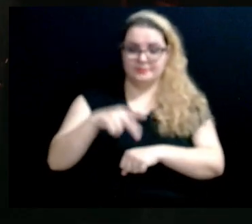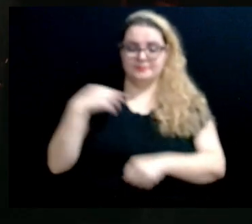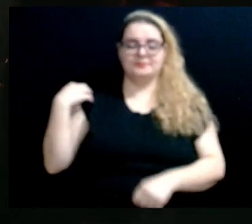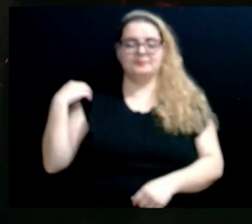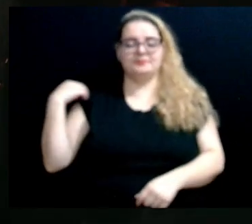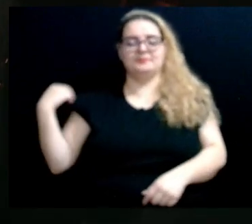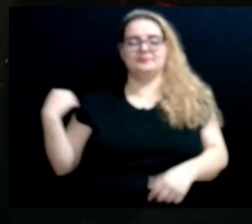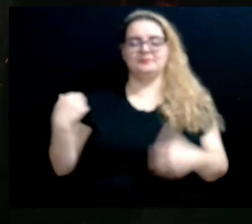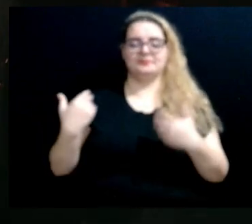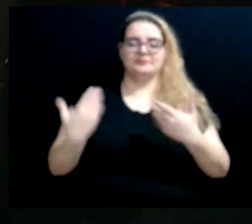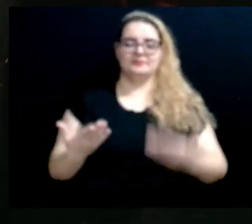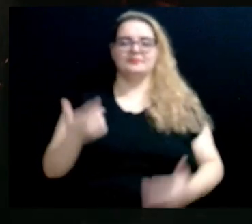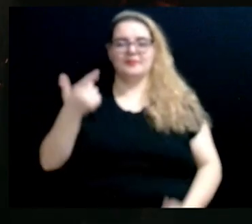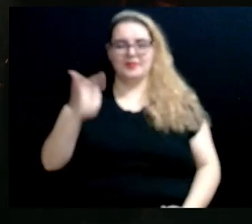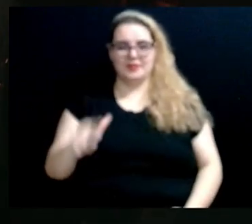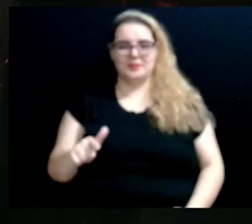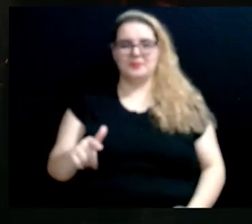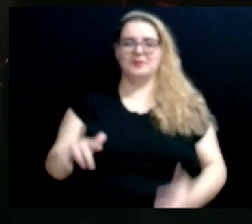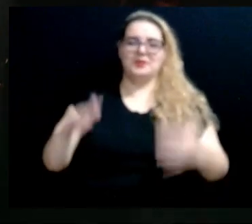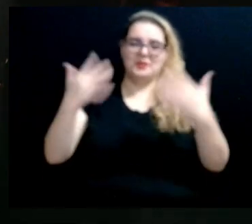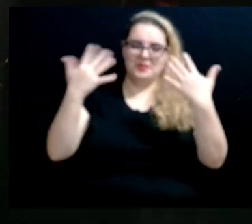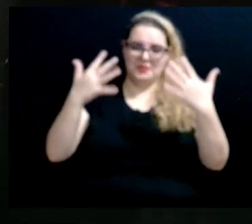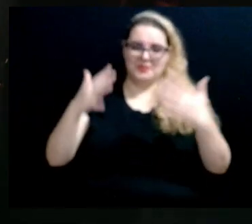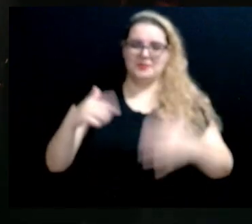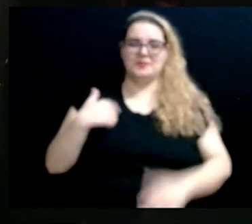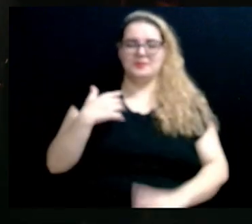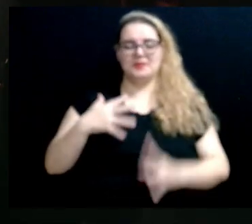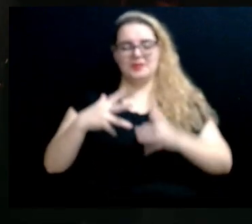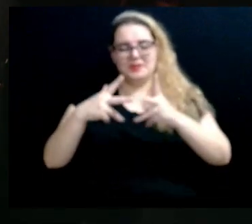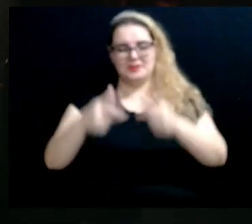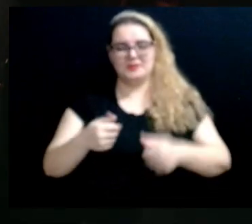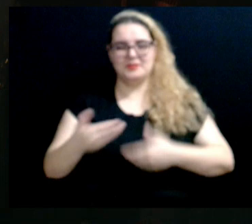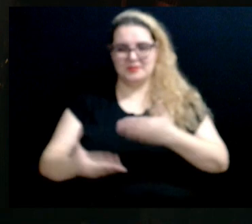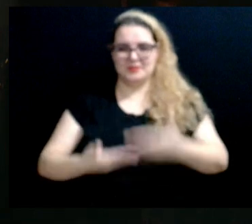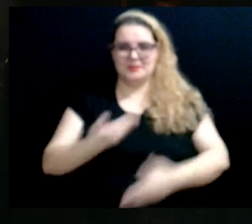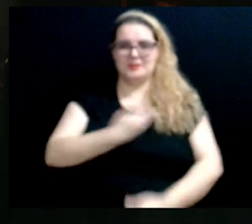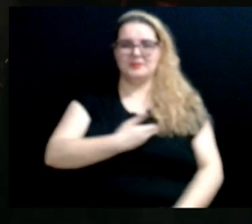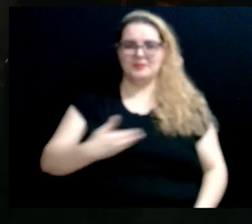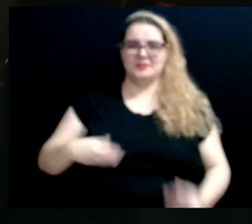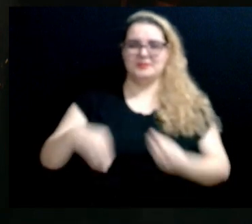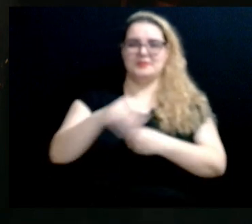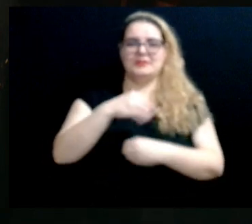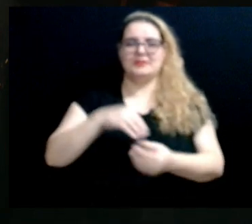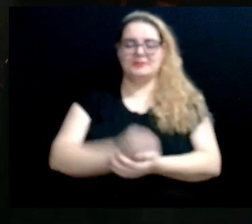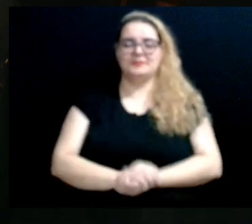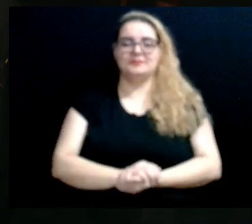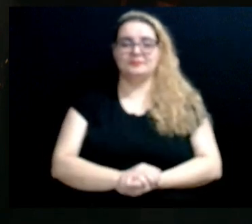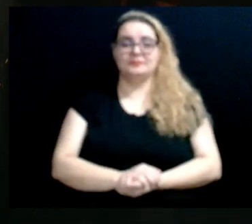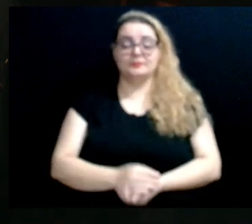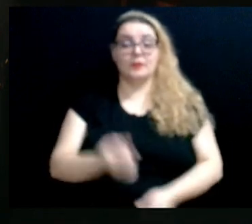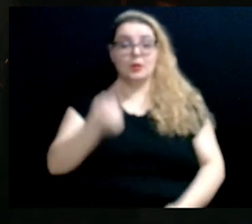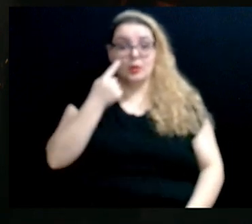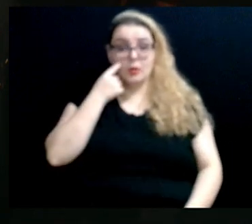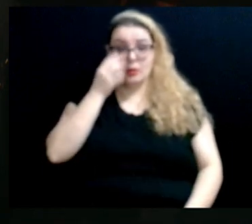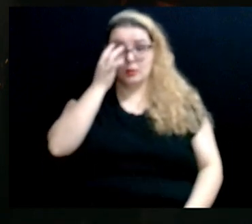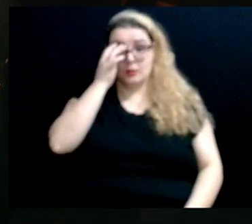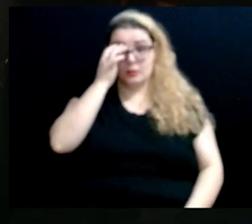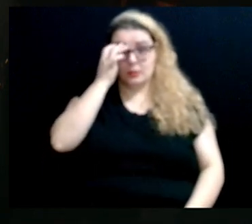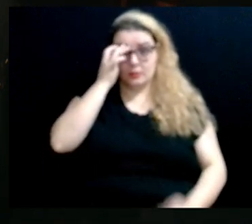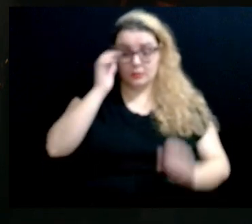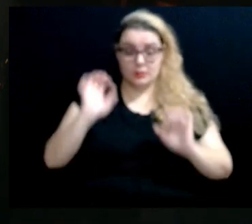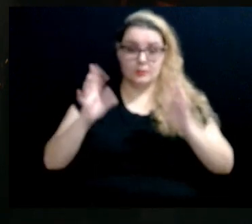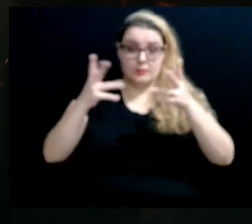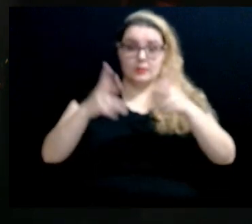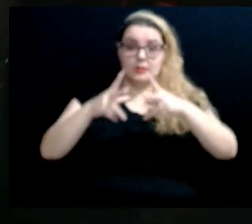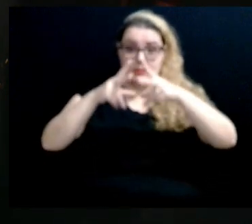uma vez, parabéns aí para todos os servidores envolvidos. Ô, gente, olha só, as festas julinas, né, elas seguem